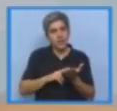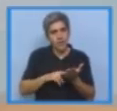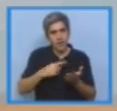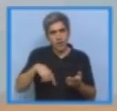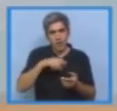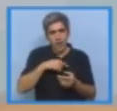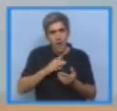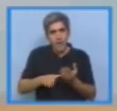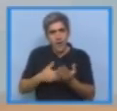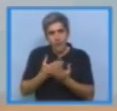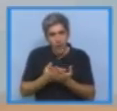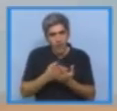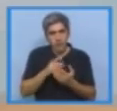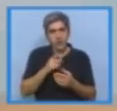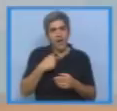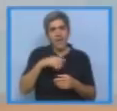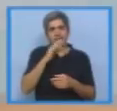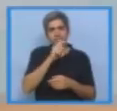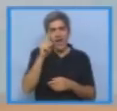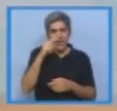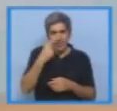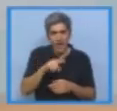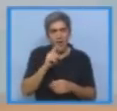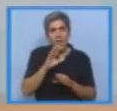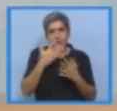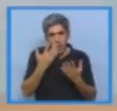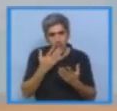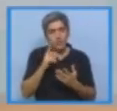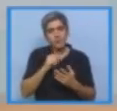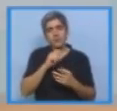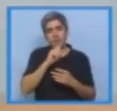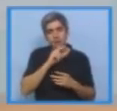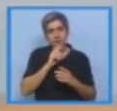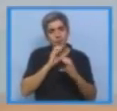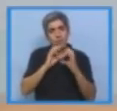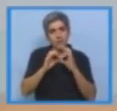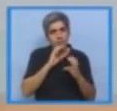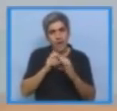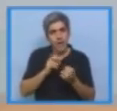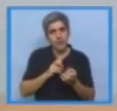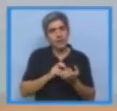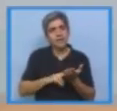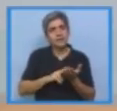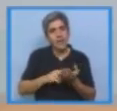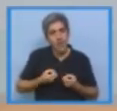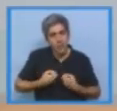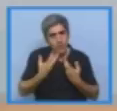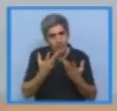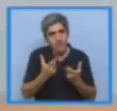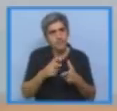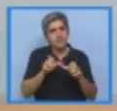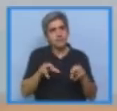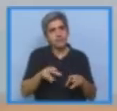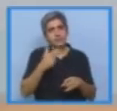nossa proposta, as razões da nossa fé e que nós sejamos capazes de comunicar essas razões numa linguagem que se perceba